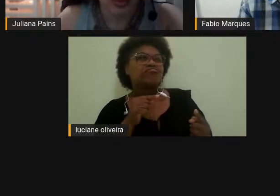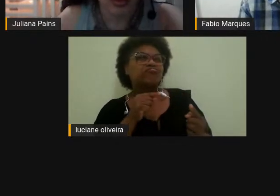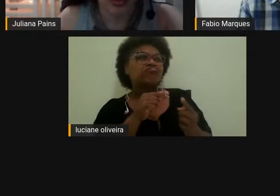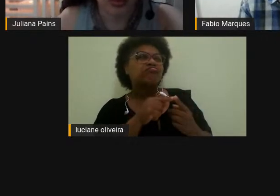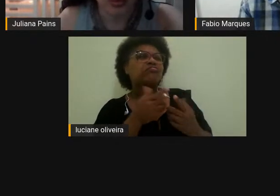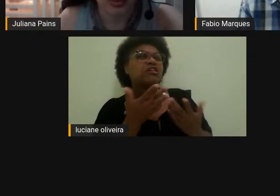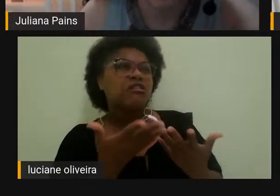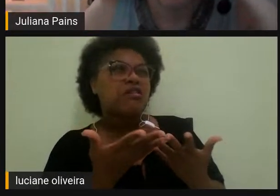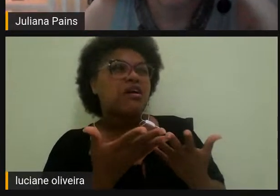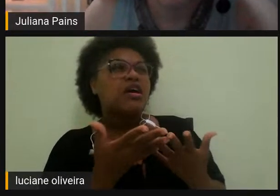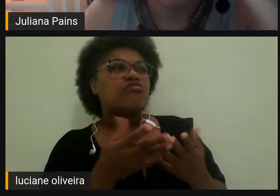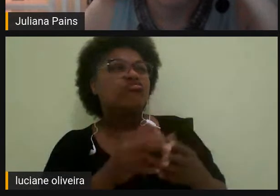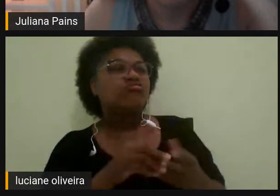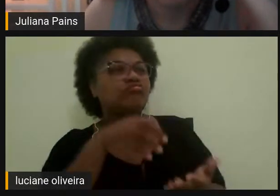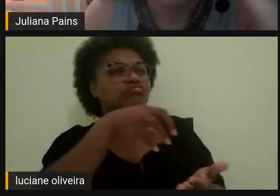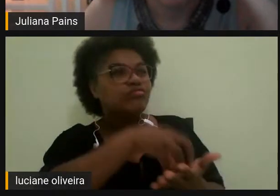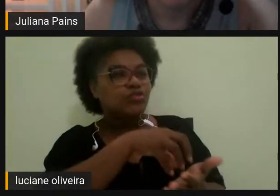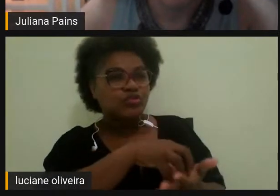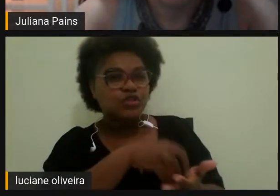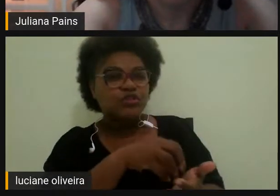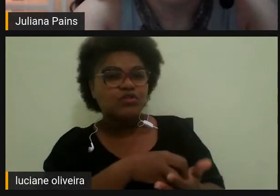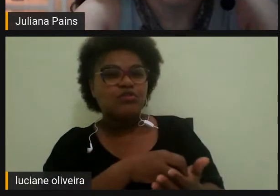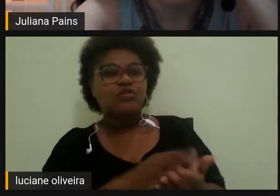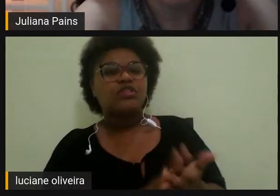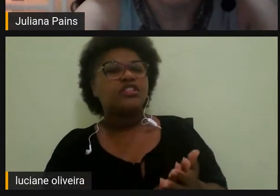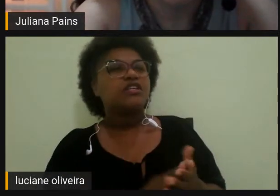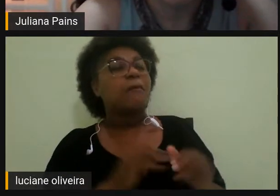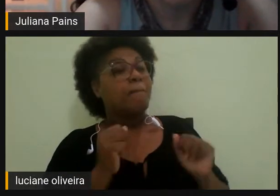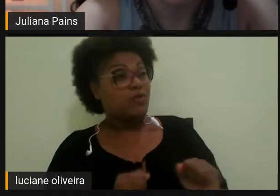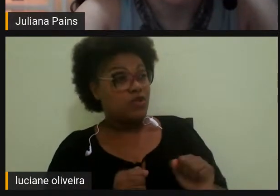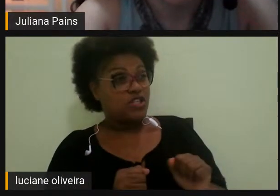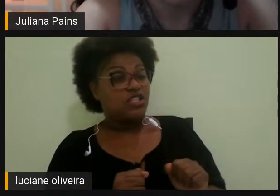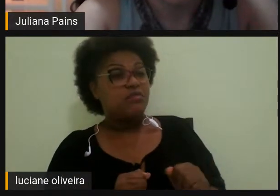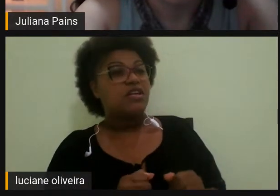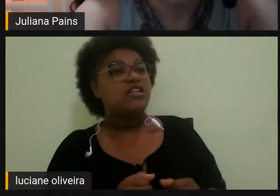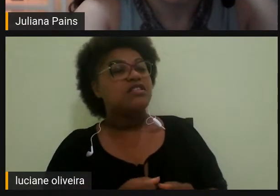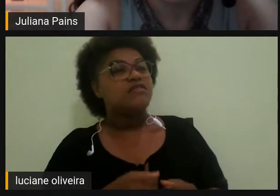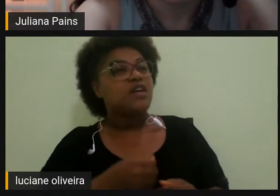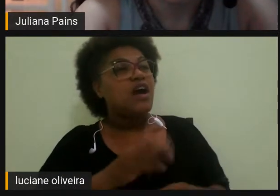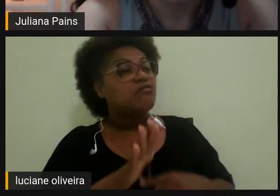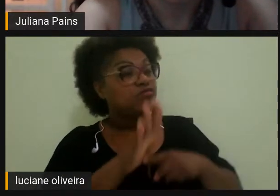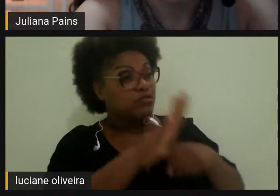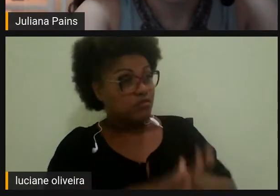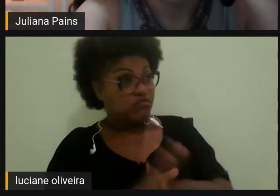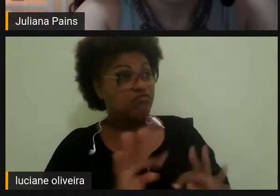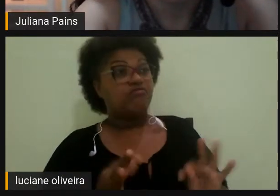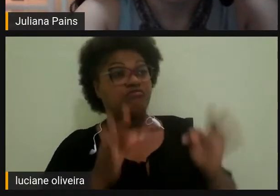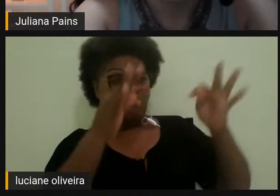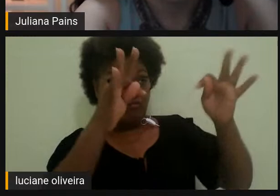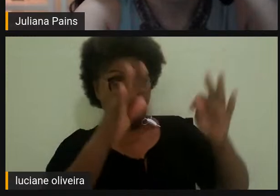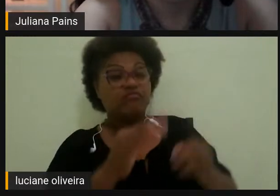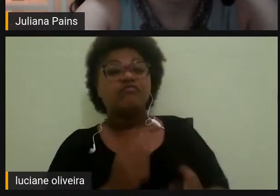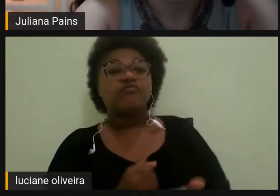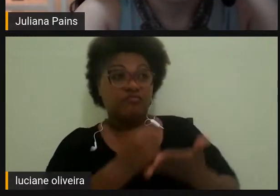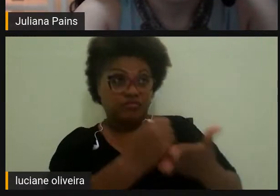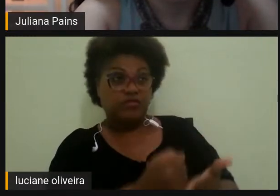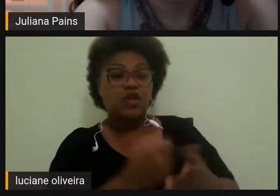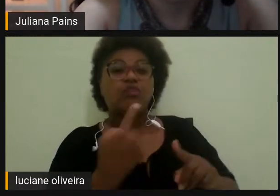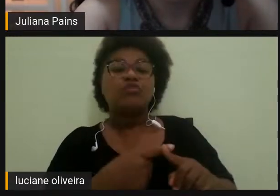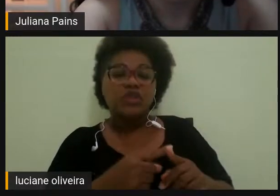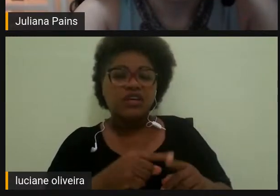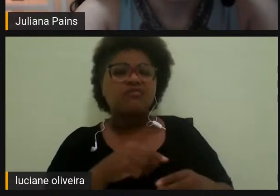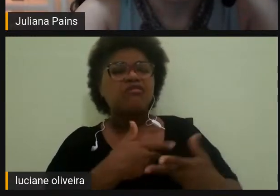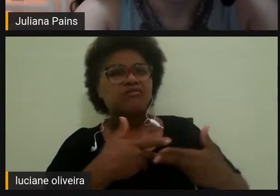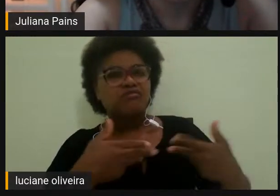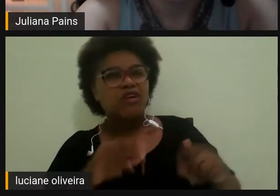instituições eu acho que assim um ponto que pode se beneficiar muito com tecnologia assistiva porque tem muito muito nova cena